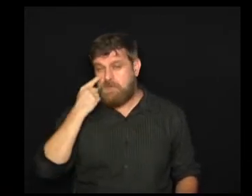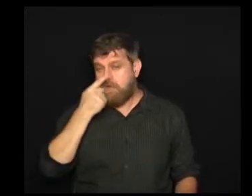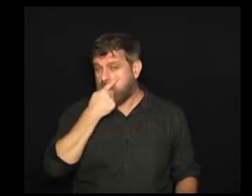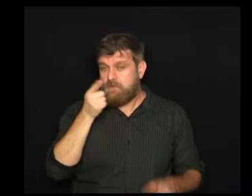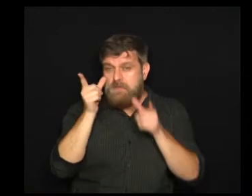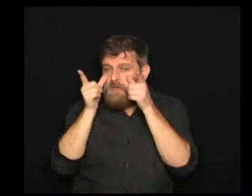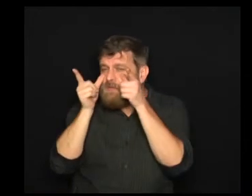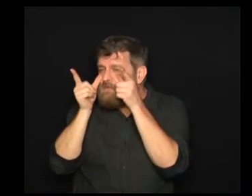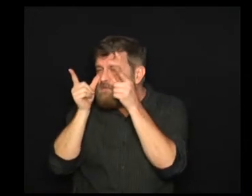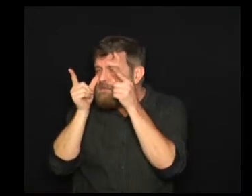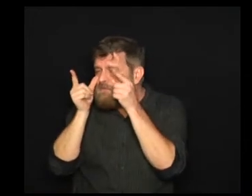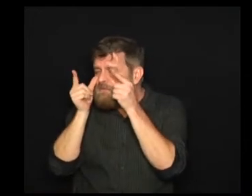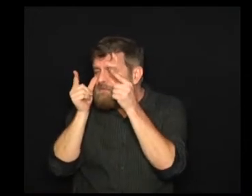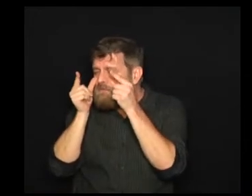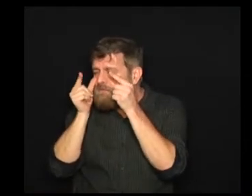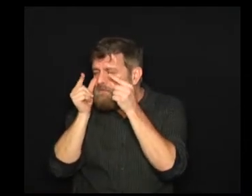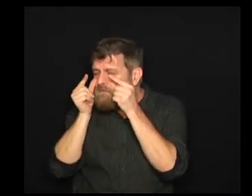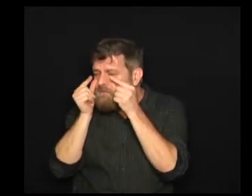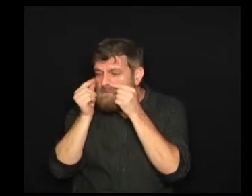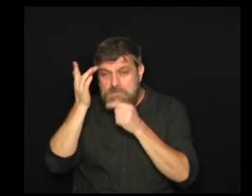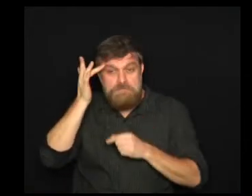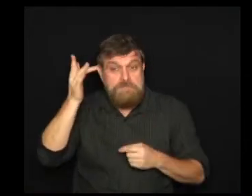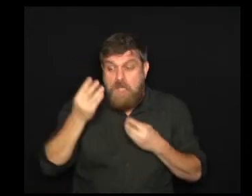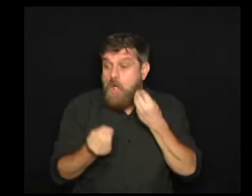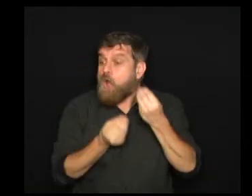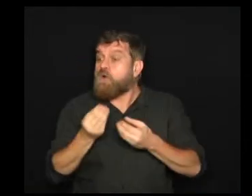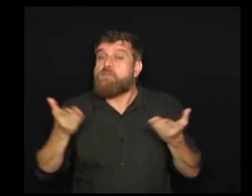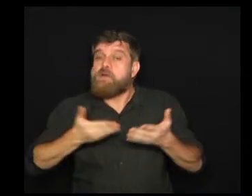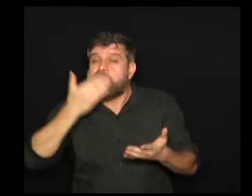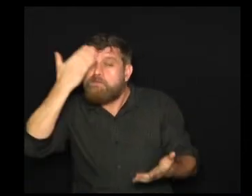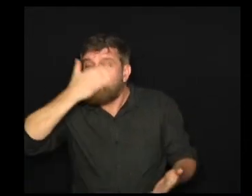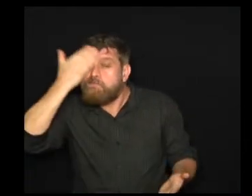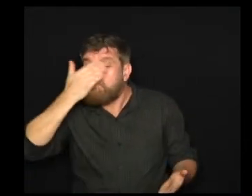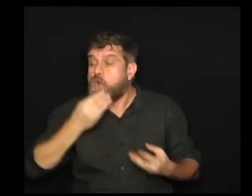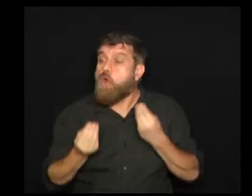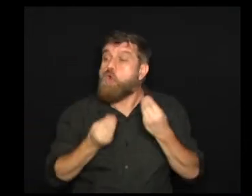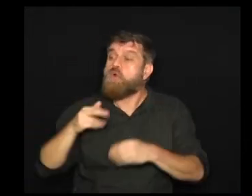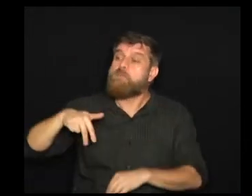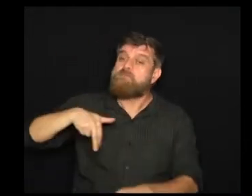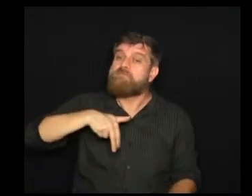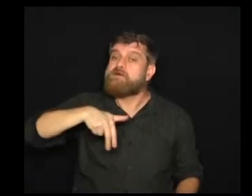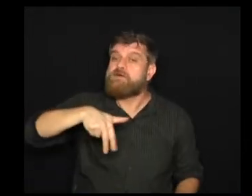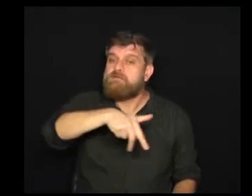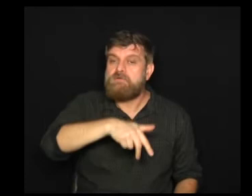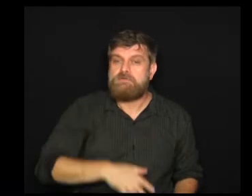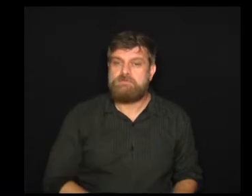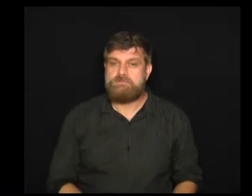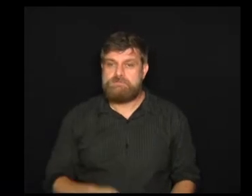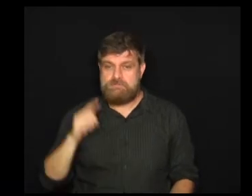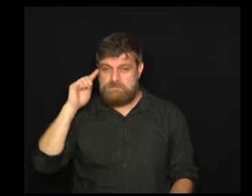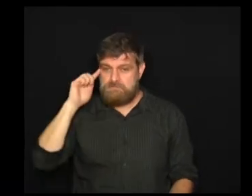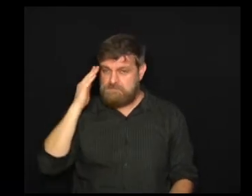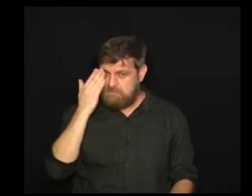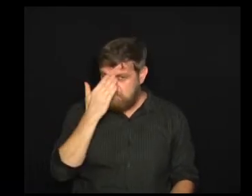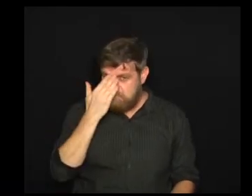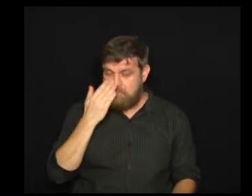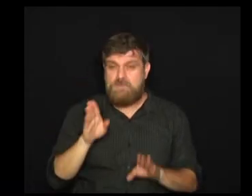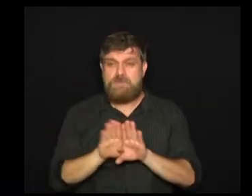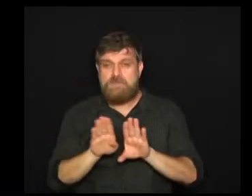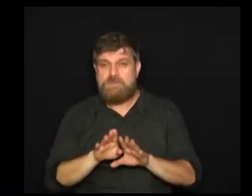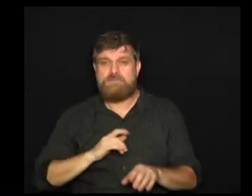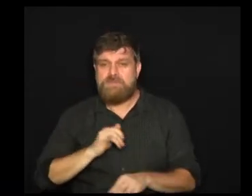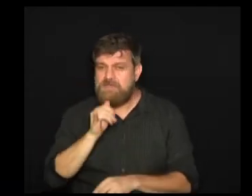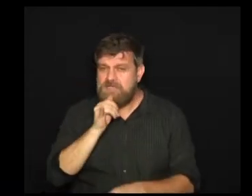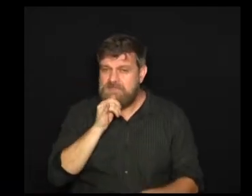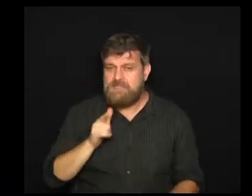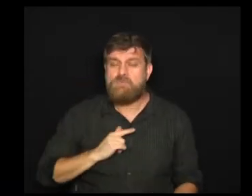perde a visão, até então não sabia se locomover, agora não sabe mais. Surdo, cegueira. Então as pessoas, por exemplo,